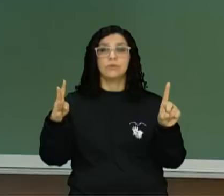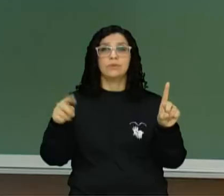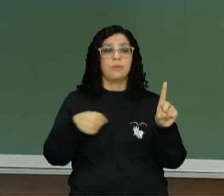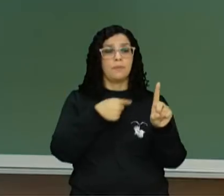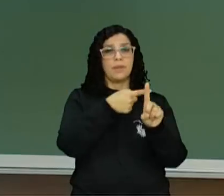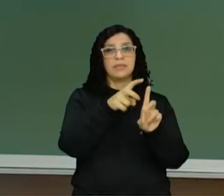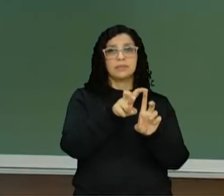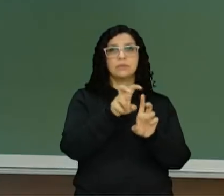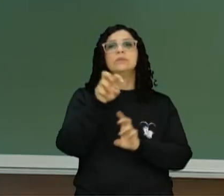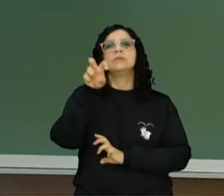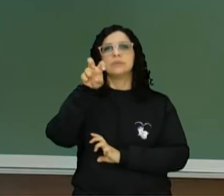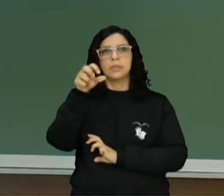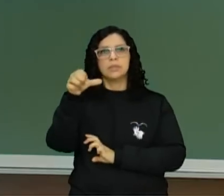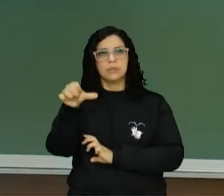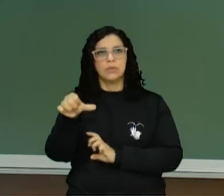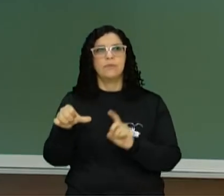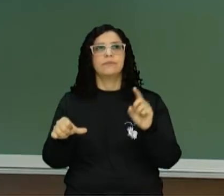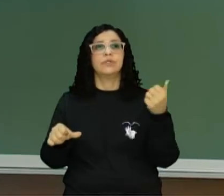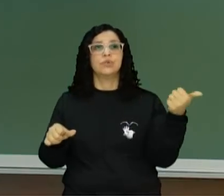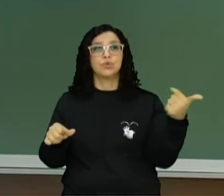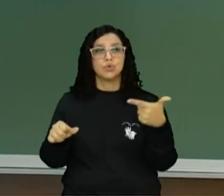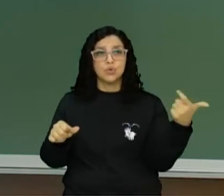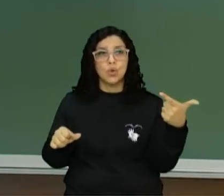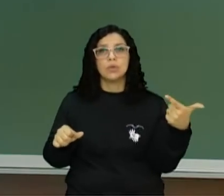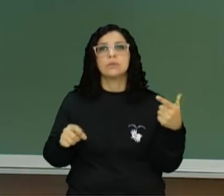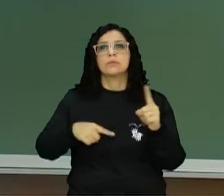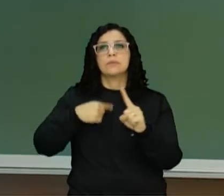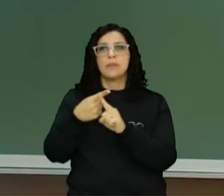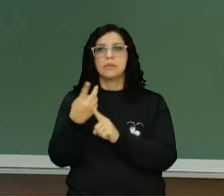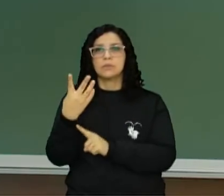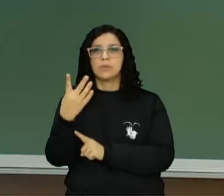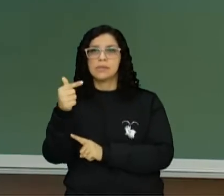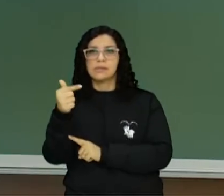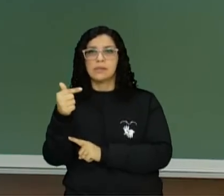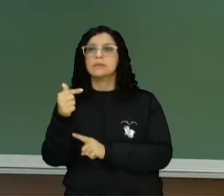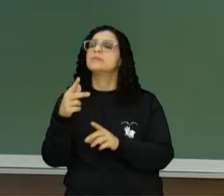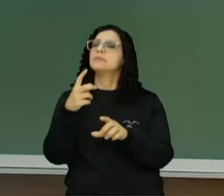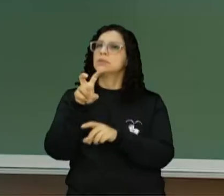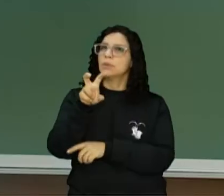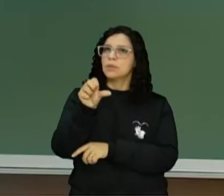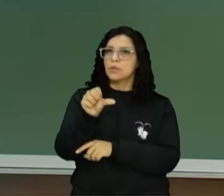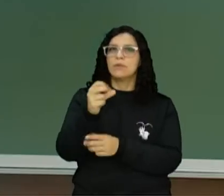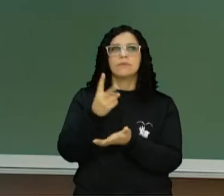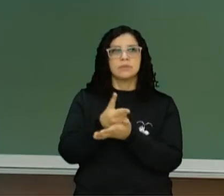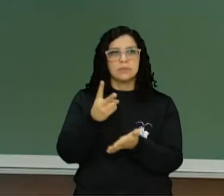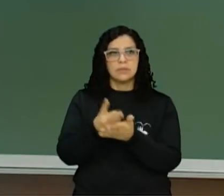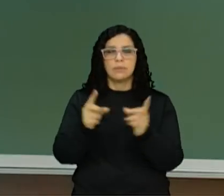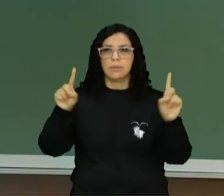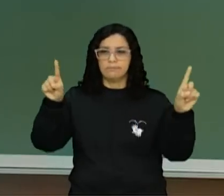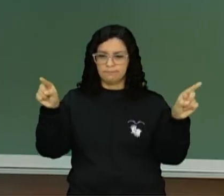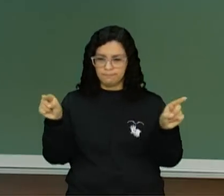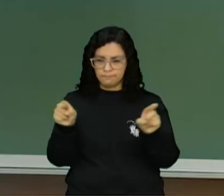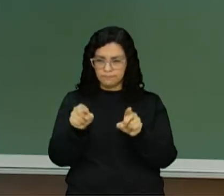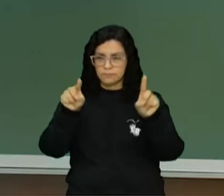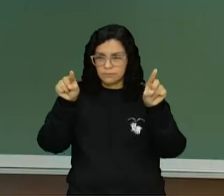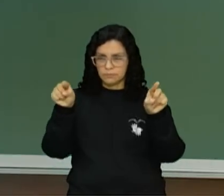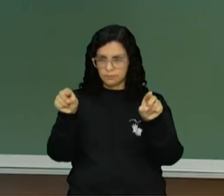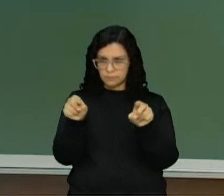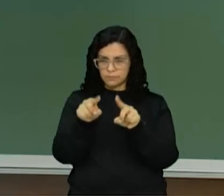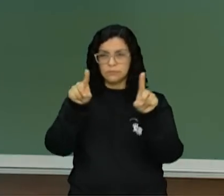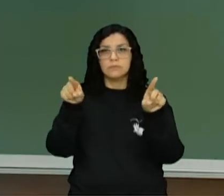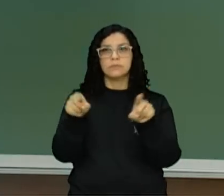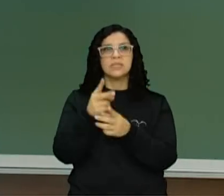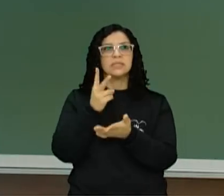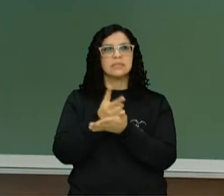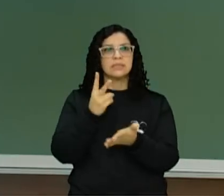5, 59. 47 mais 12, 59. Então, a soma dos extremos é igual à soma